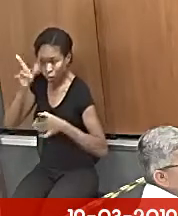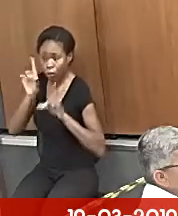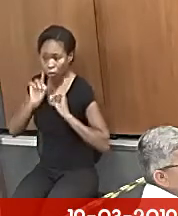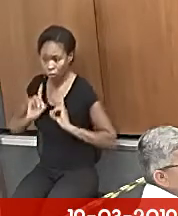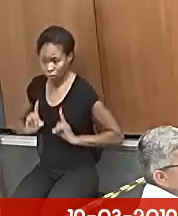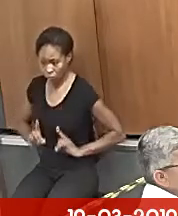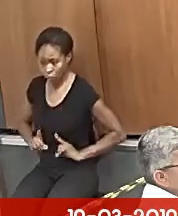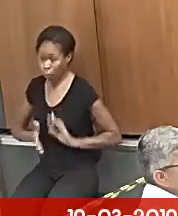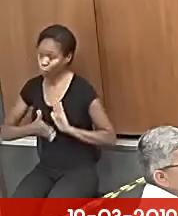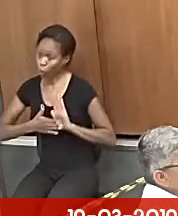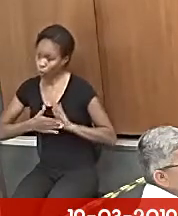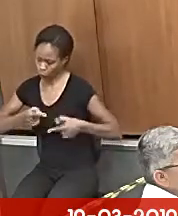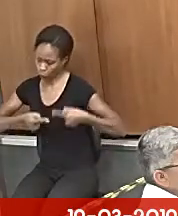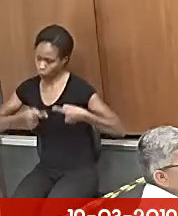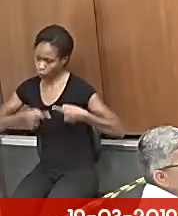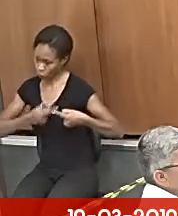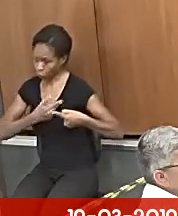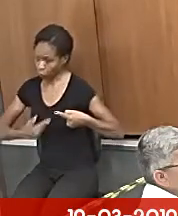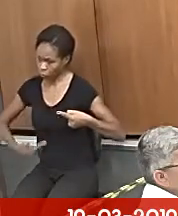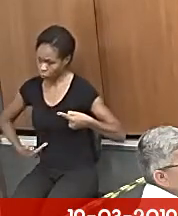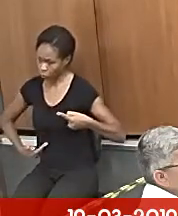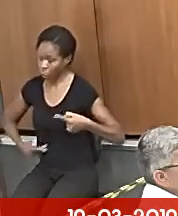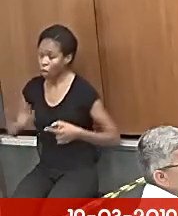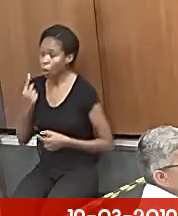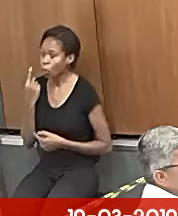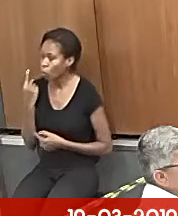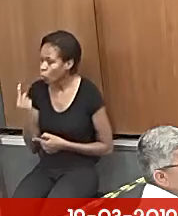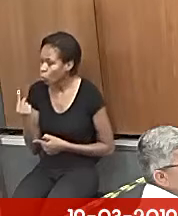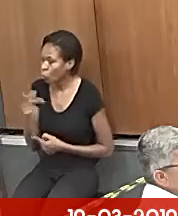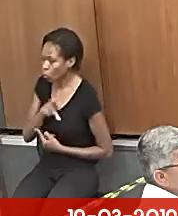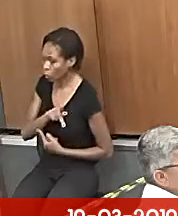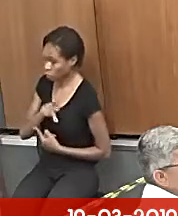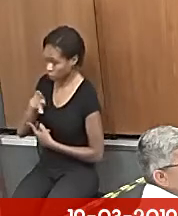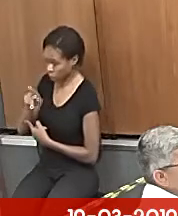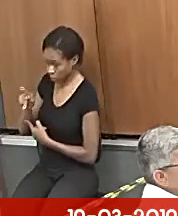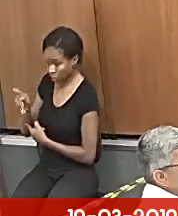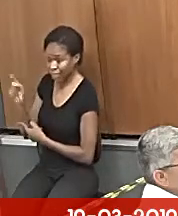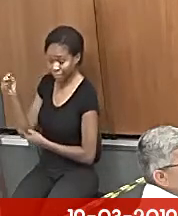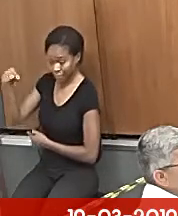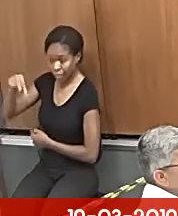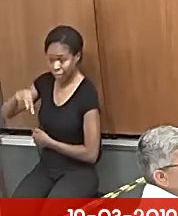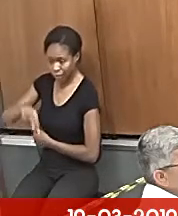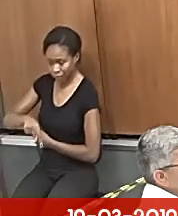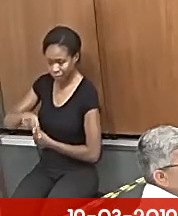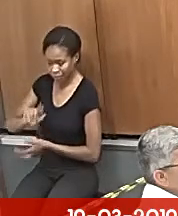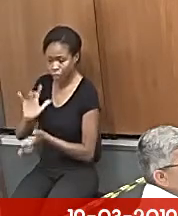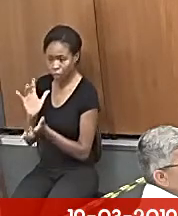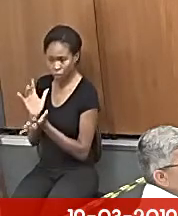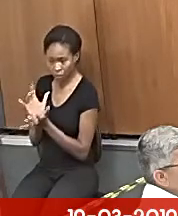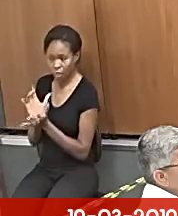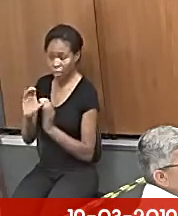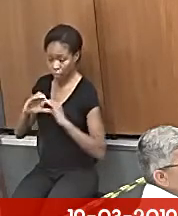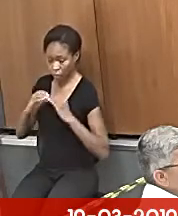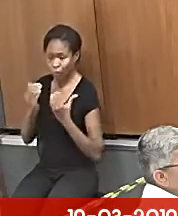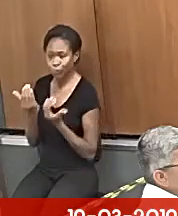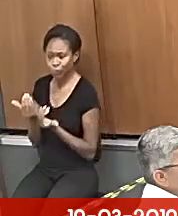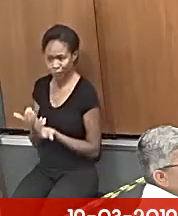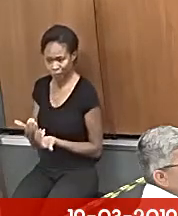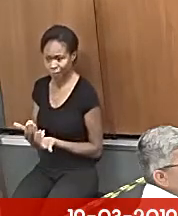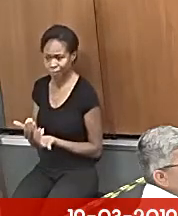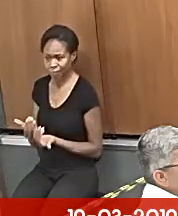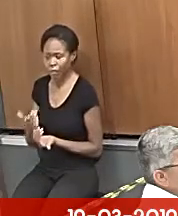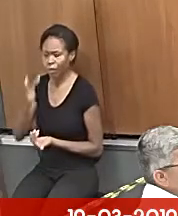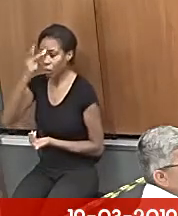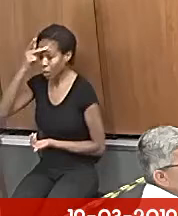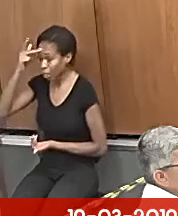políticas públicas de um presidente que passou por essa comissão e fez história aqui de alguém que vem de